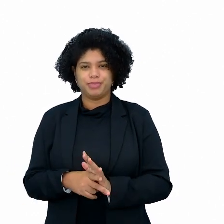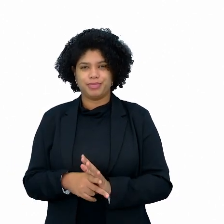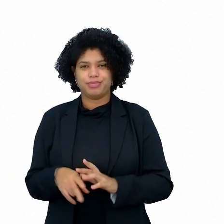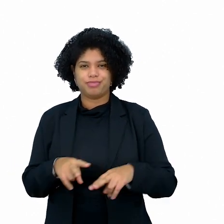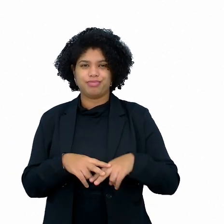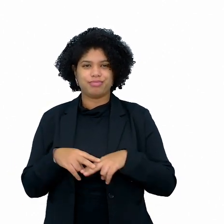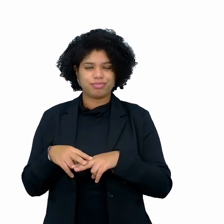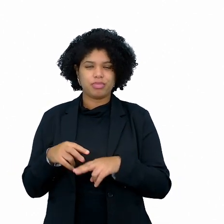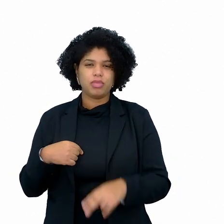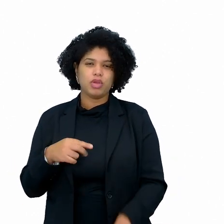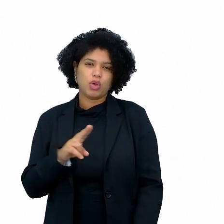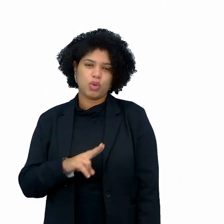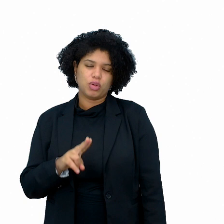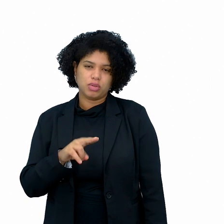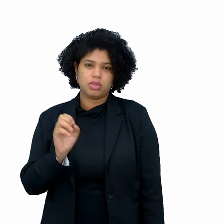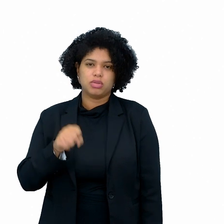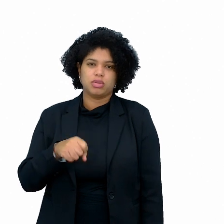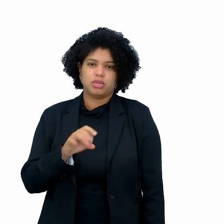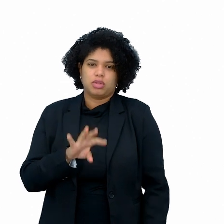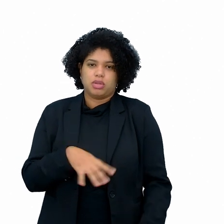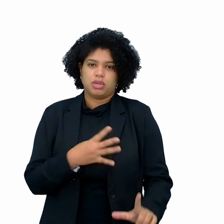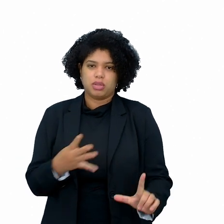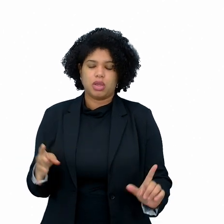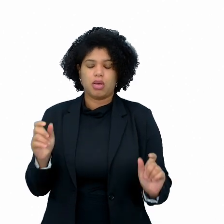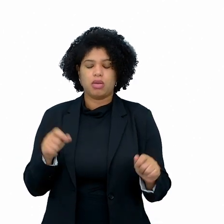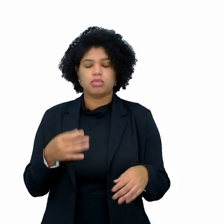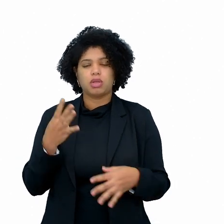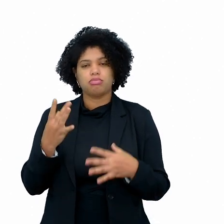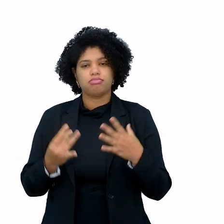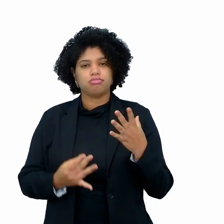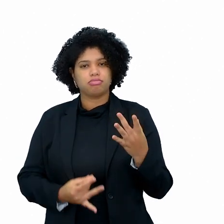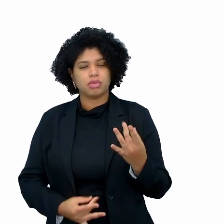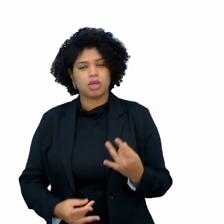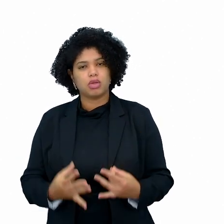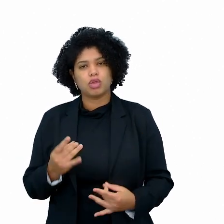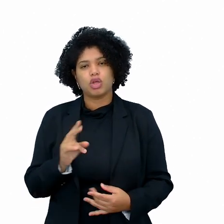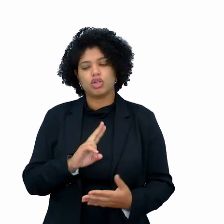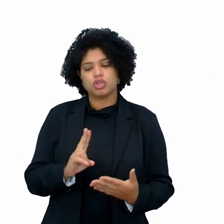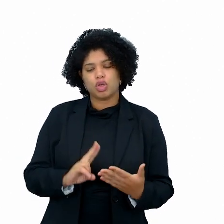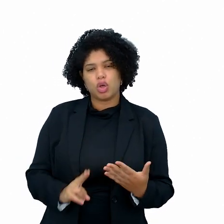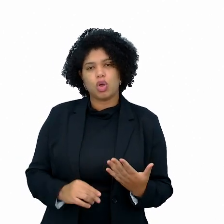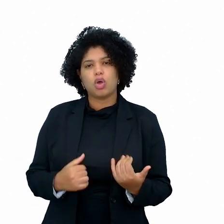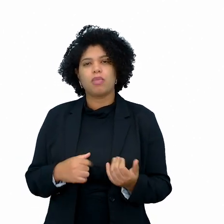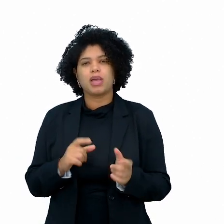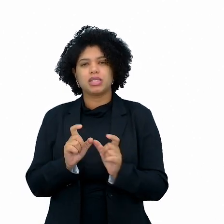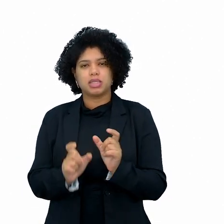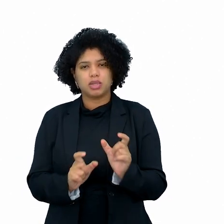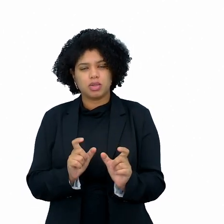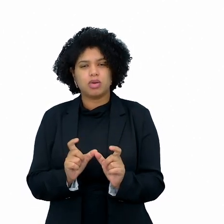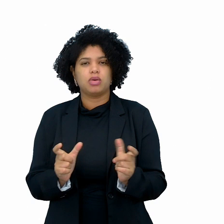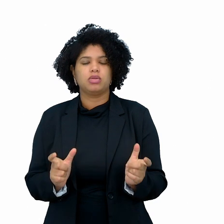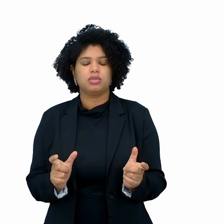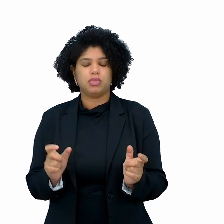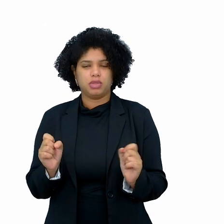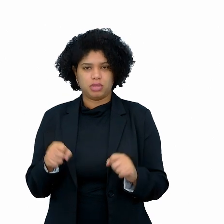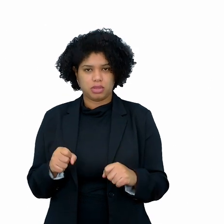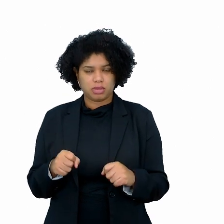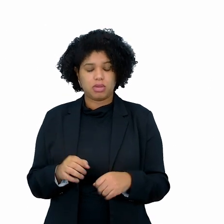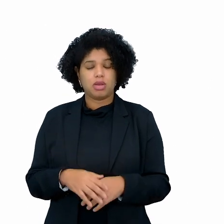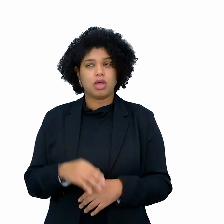nós vamos utilizar uma tabela a fim de explicitar seus nomes, sinônimos, suas unidades de medida